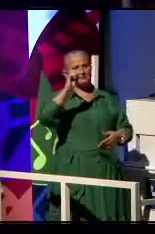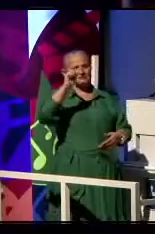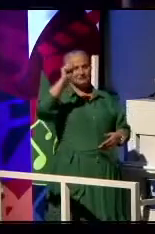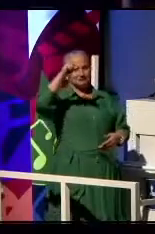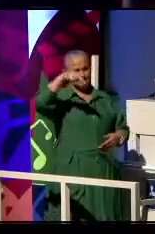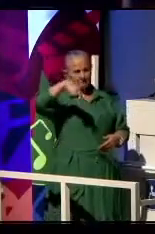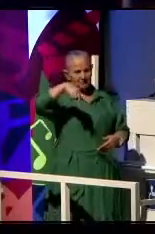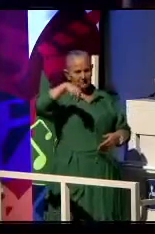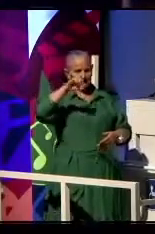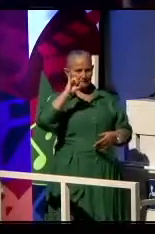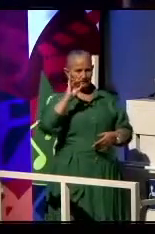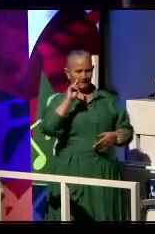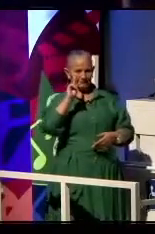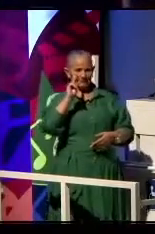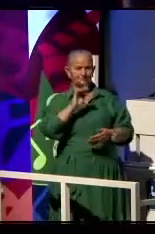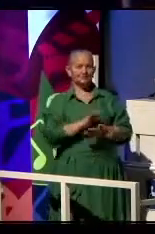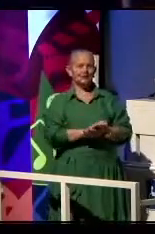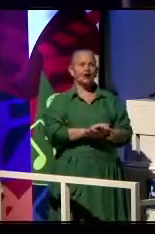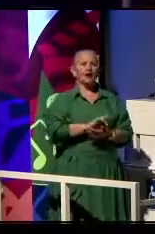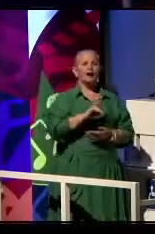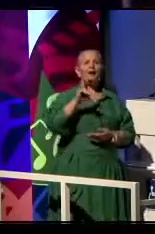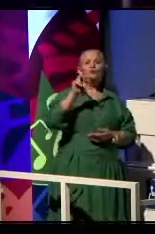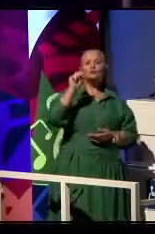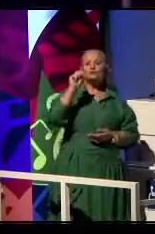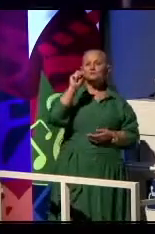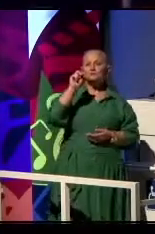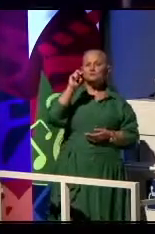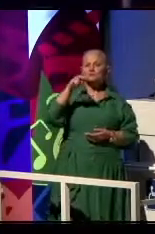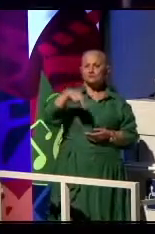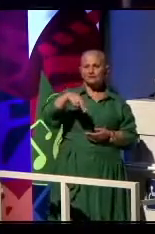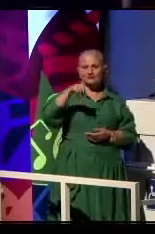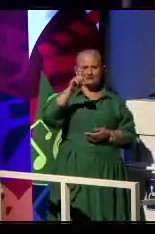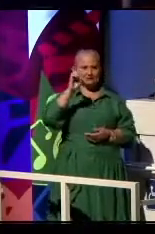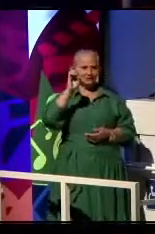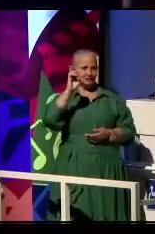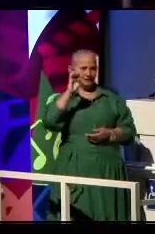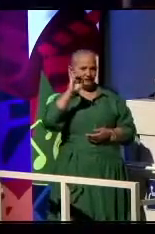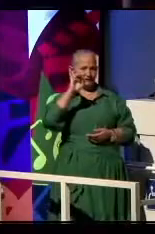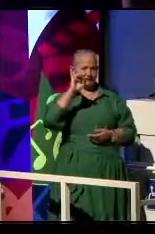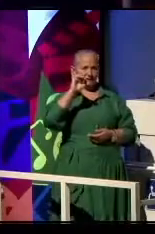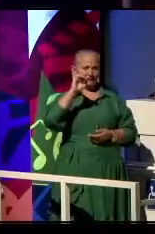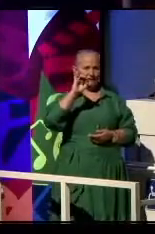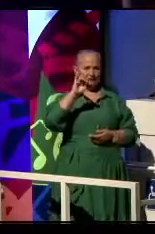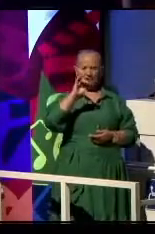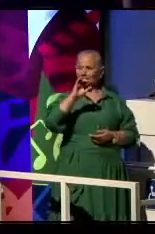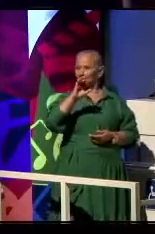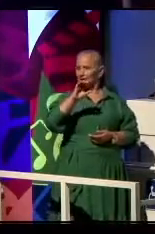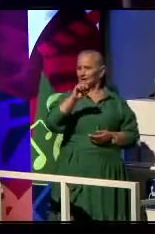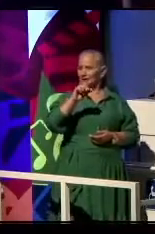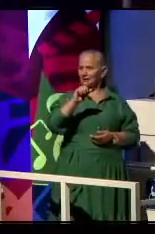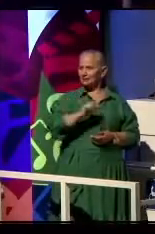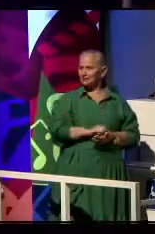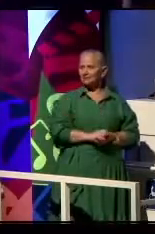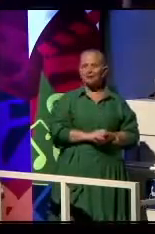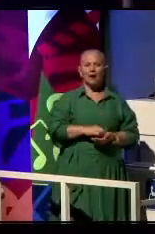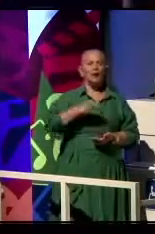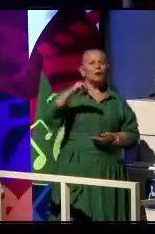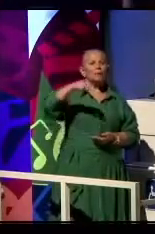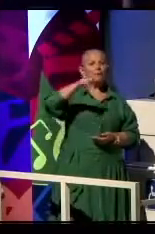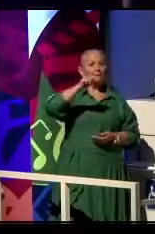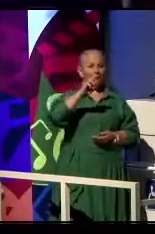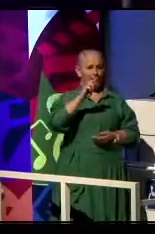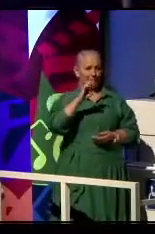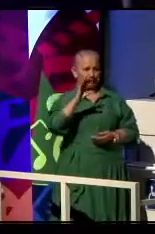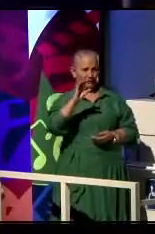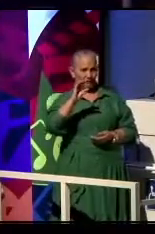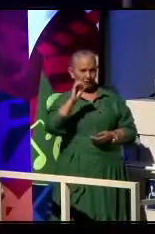o Vander Lee, que infelizmente nos deixou tão cedo, né, aos 50 anos, Marcos Viana,